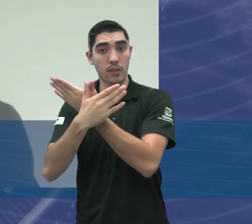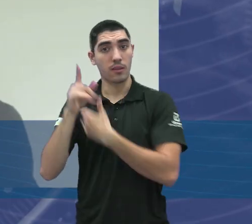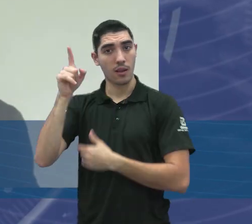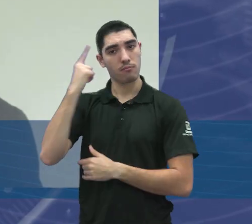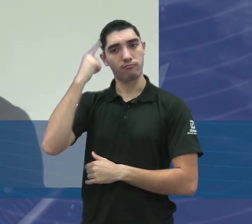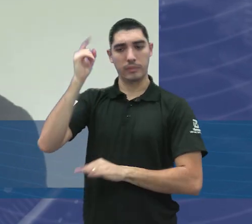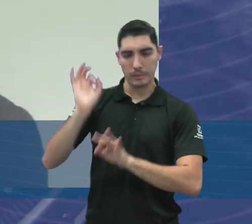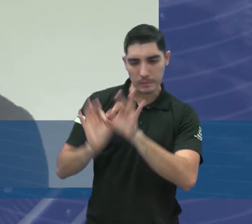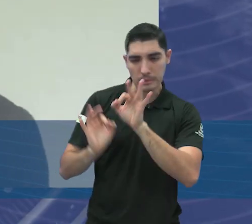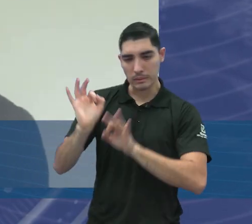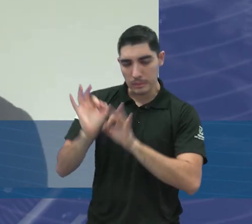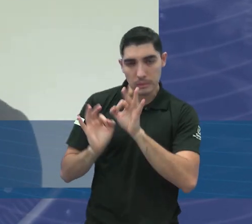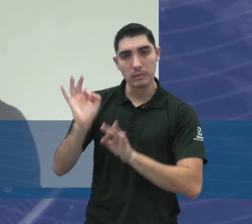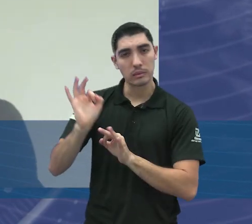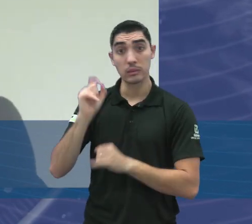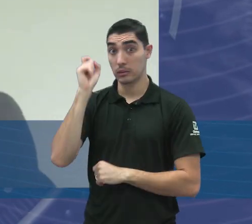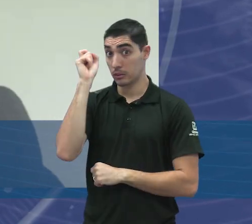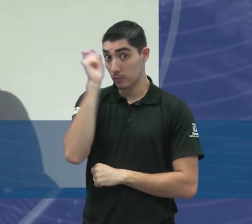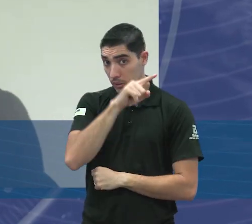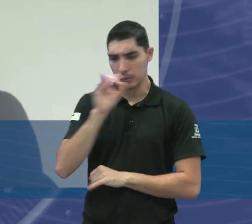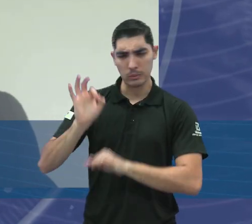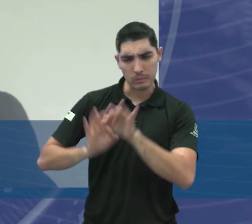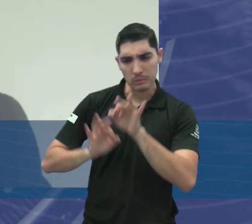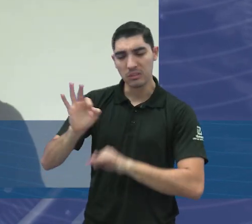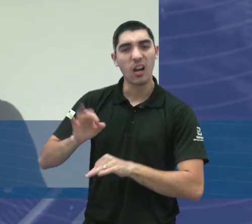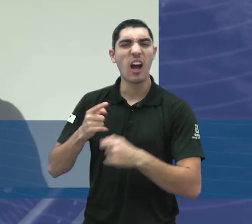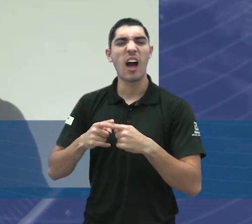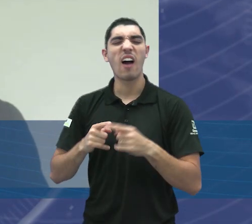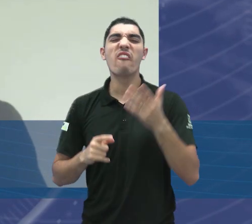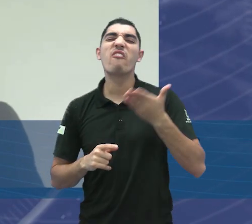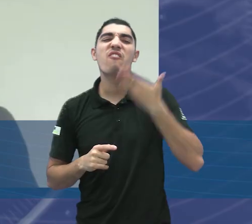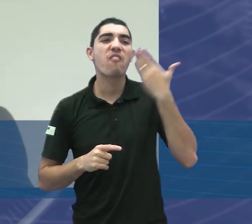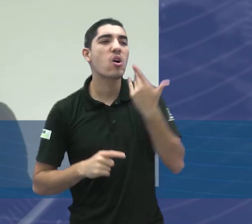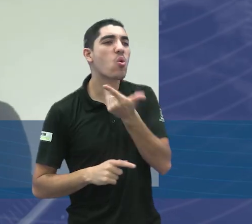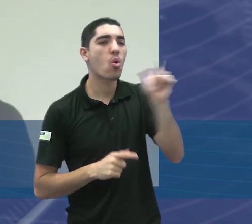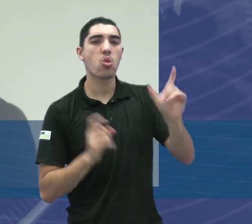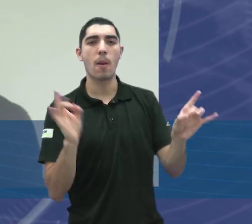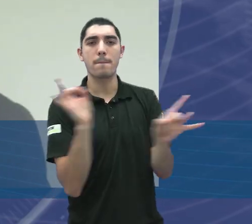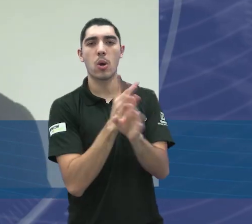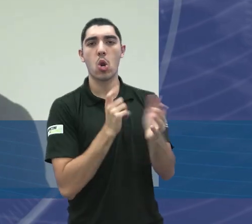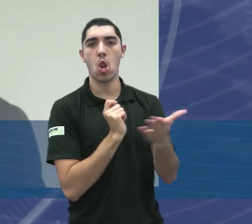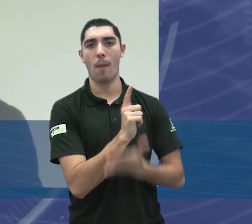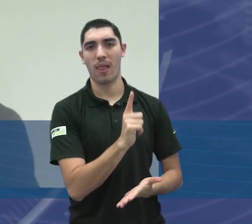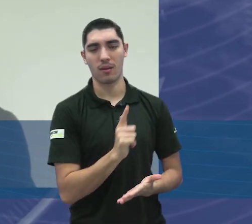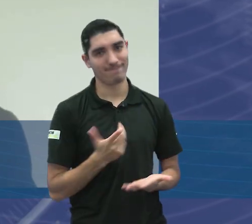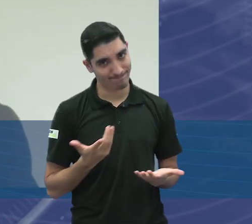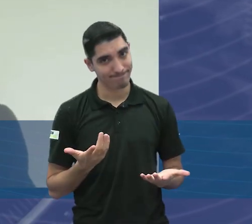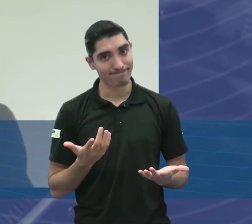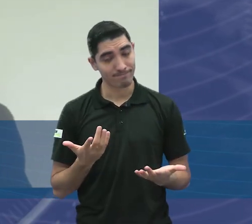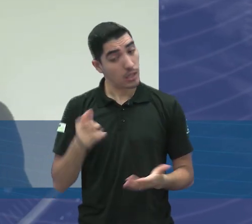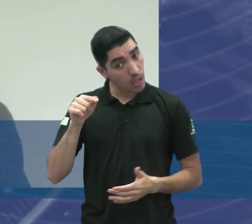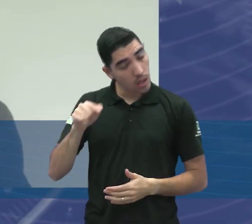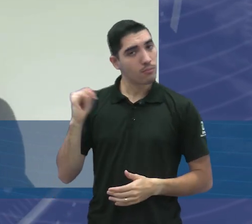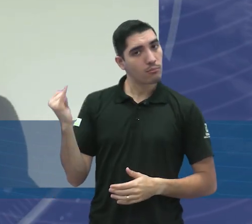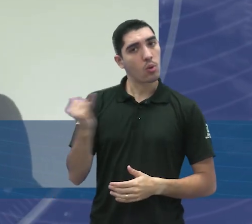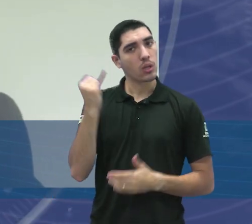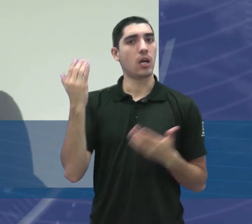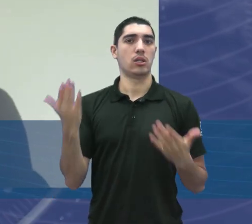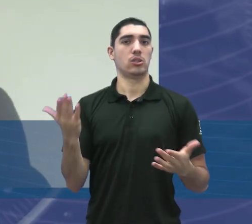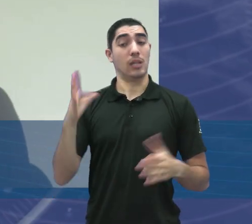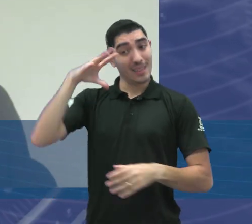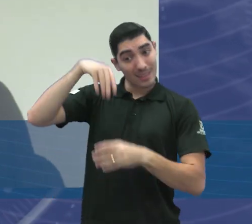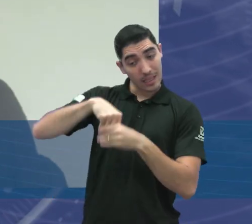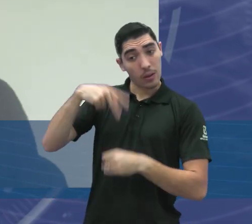e foi difícil desenvolver, porque eles preferem comprar pronto, né? Então, isso é muito importante, né? Porque